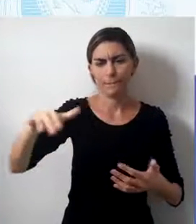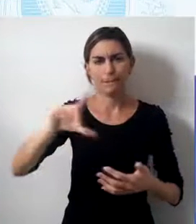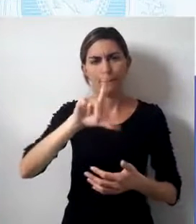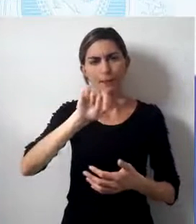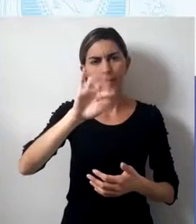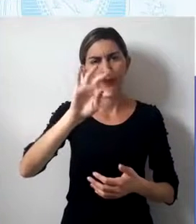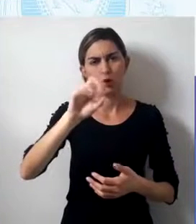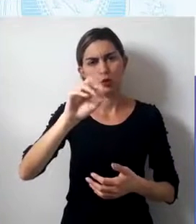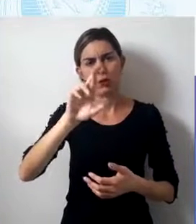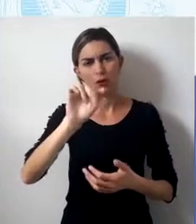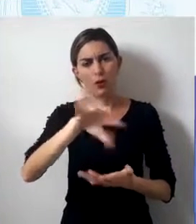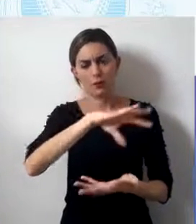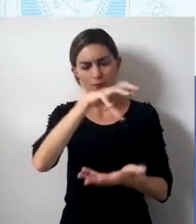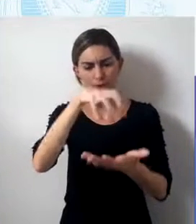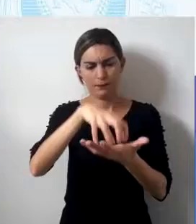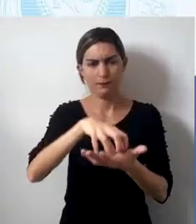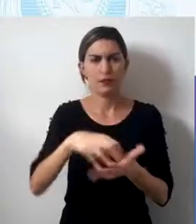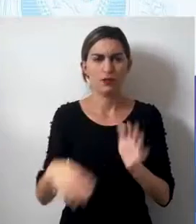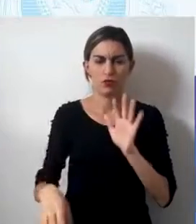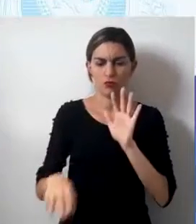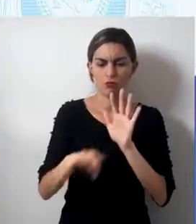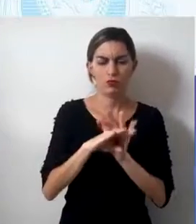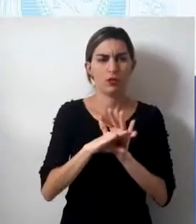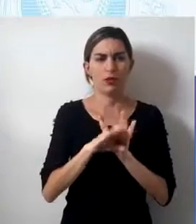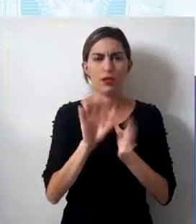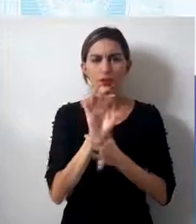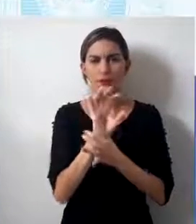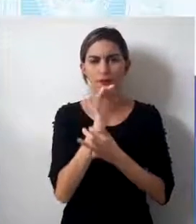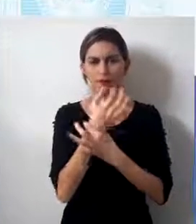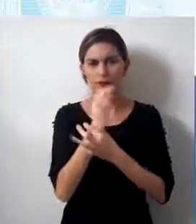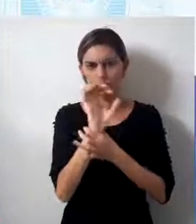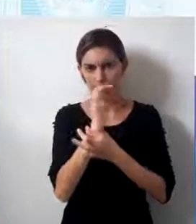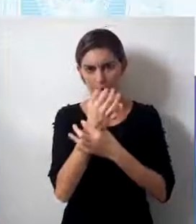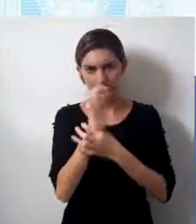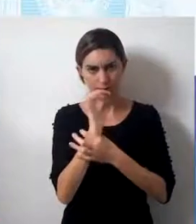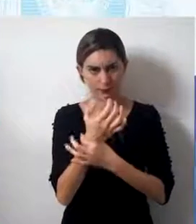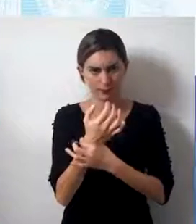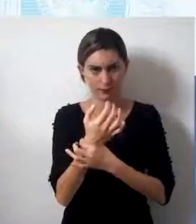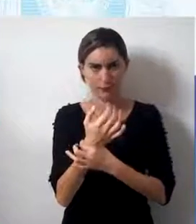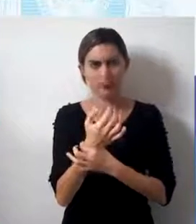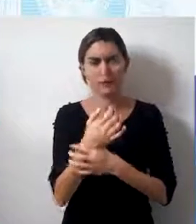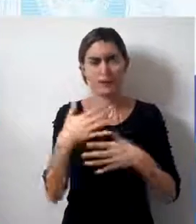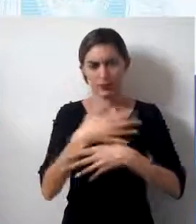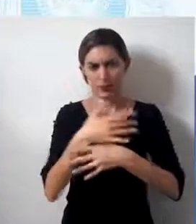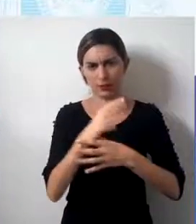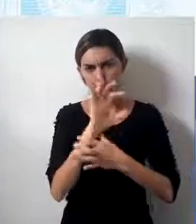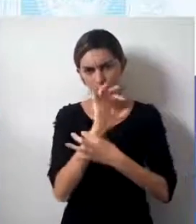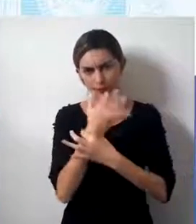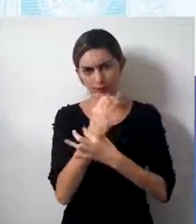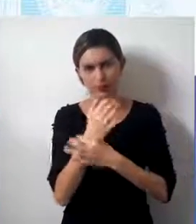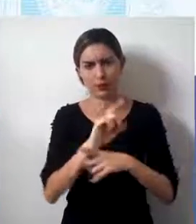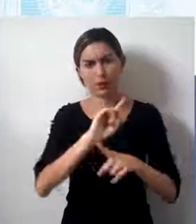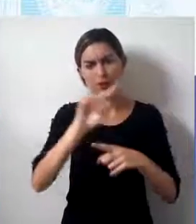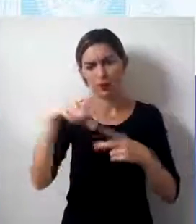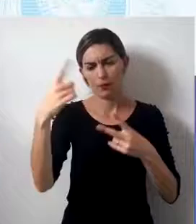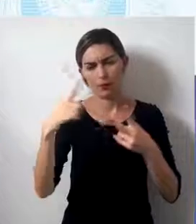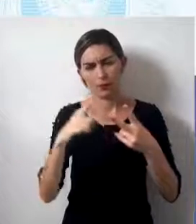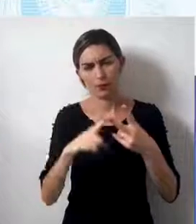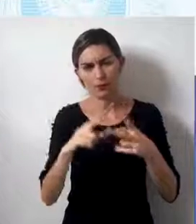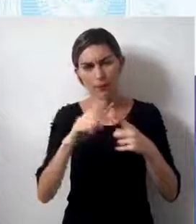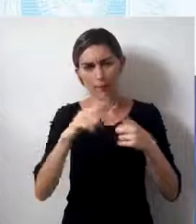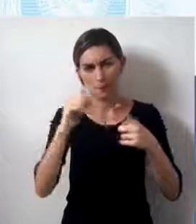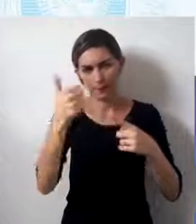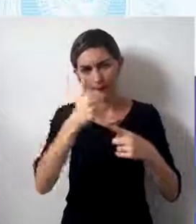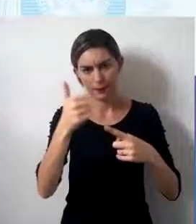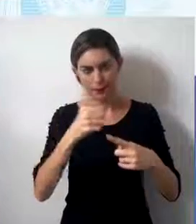né? Então, a primeira chegada foi em Porto Seguro, muito próximo, né? E a primeira localização em Salvador,